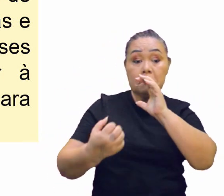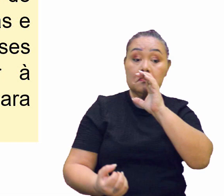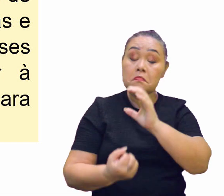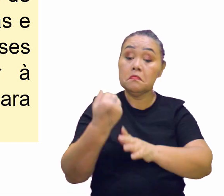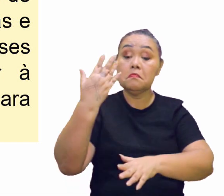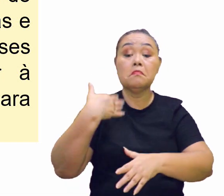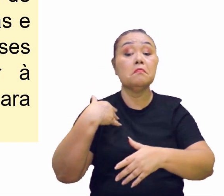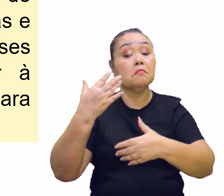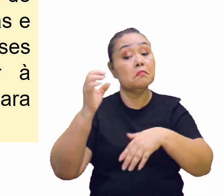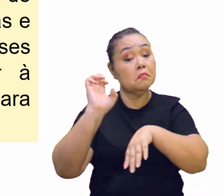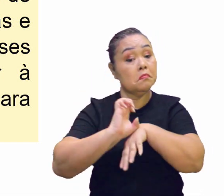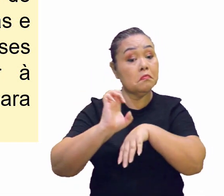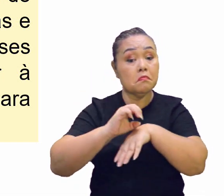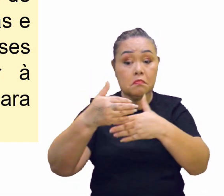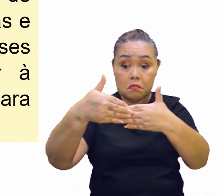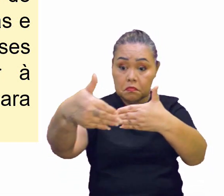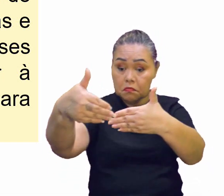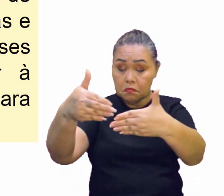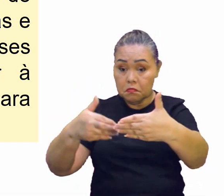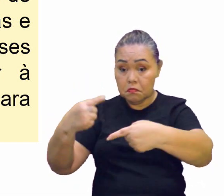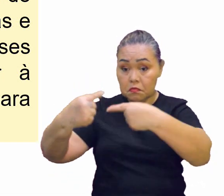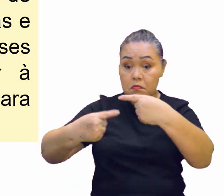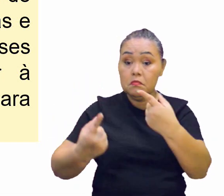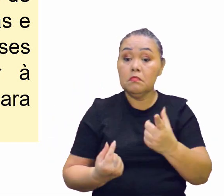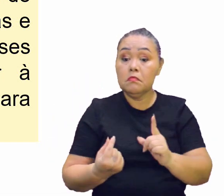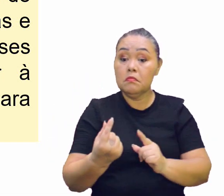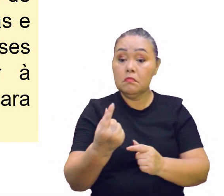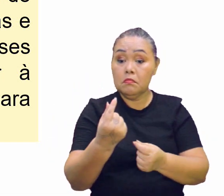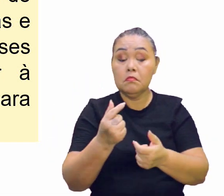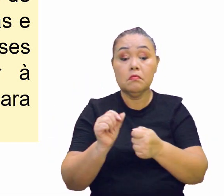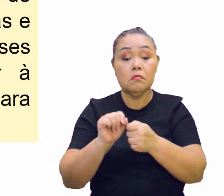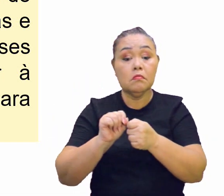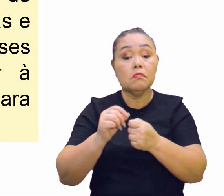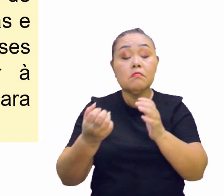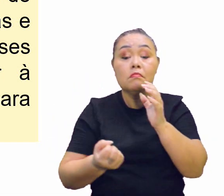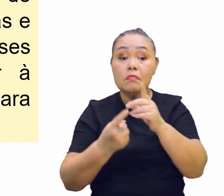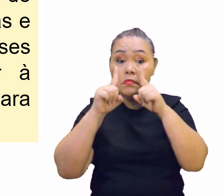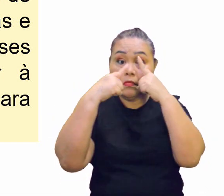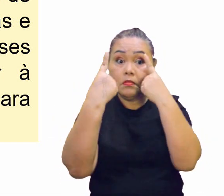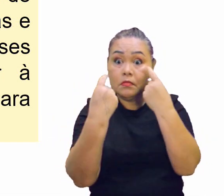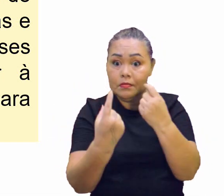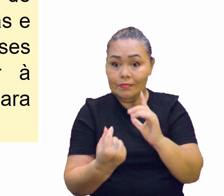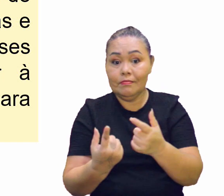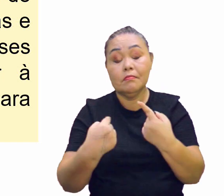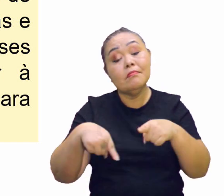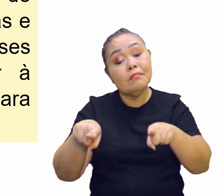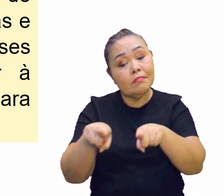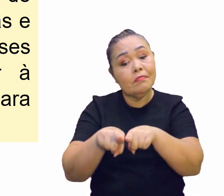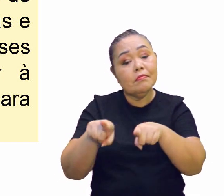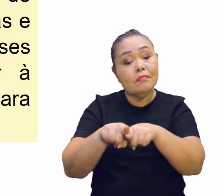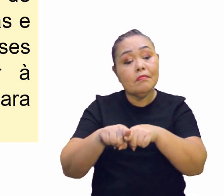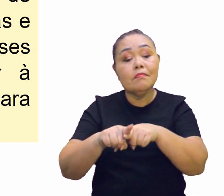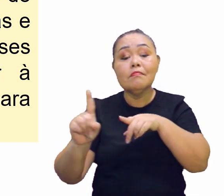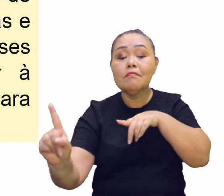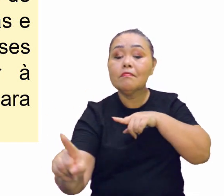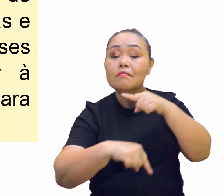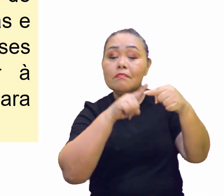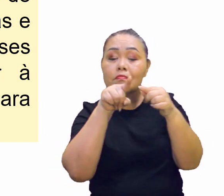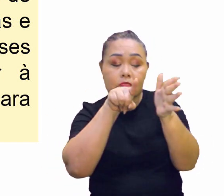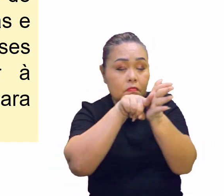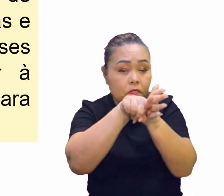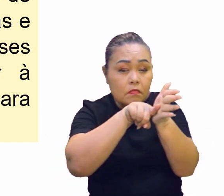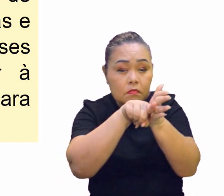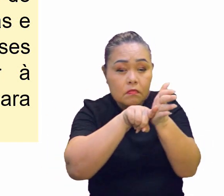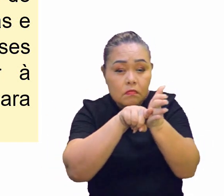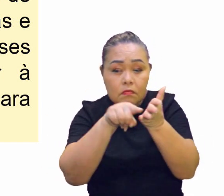criação de estados, novas divisões políticas, administrativas, com novos interesses econômicos ou até mesmo para atender à finalidade de